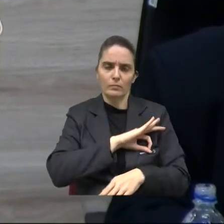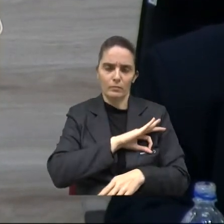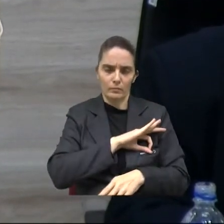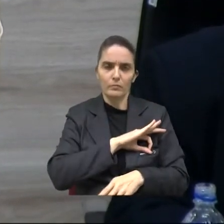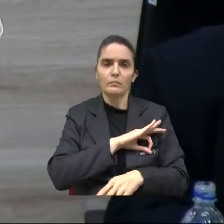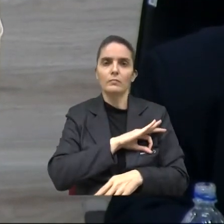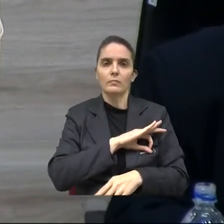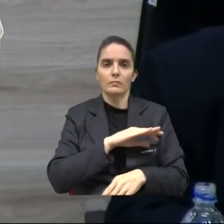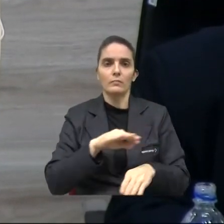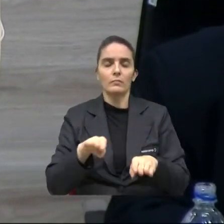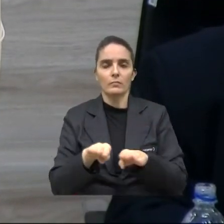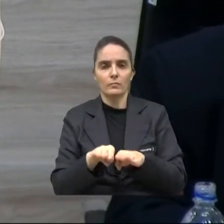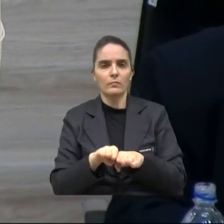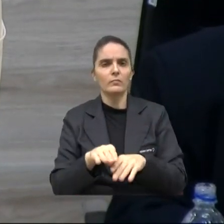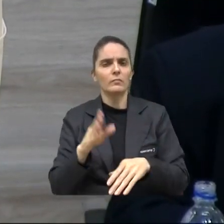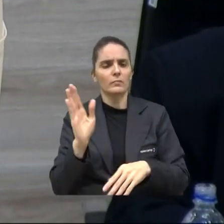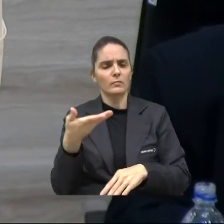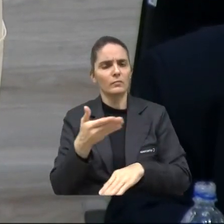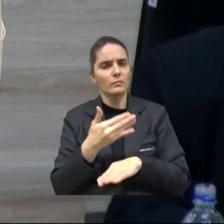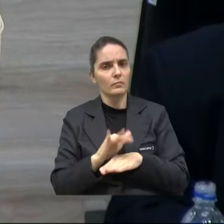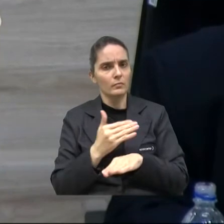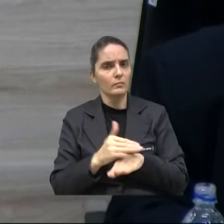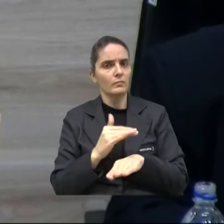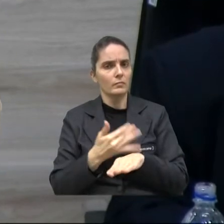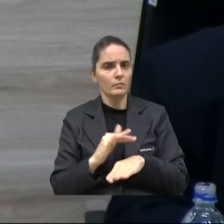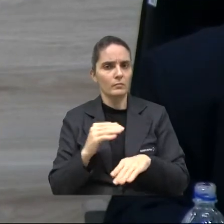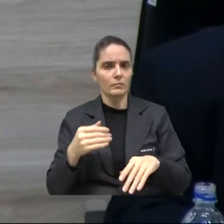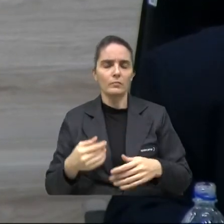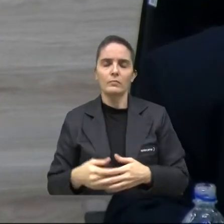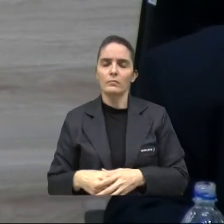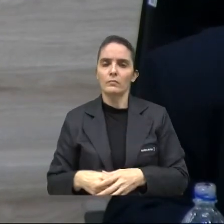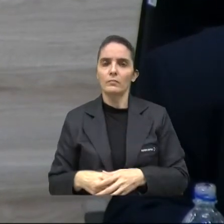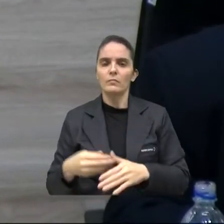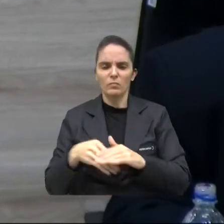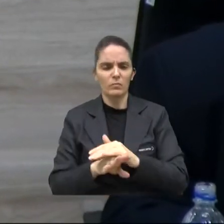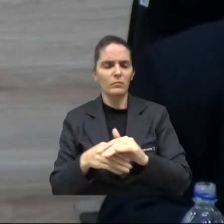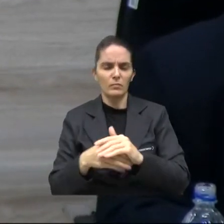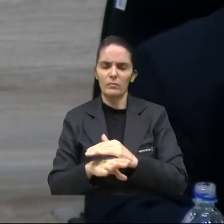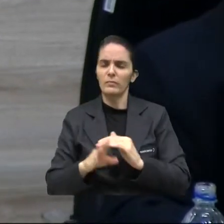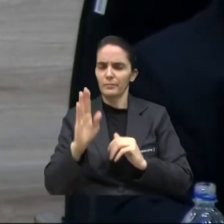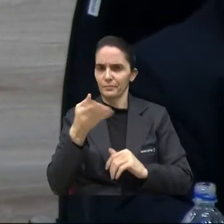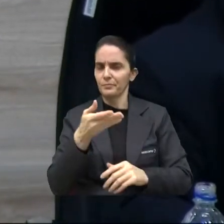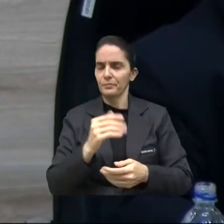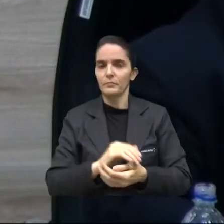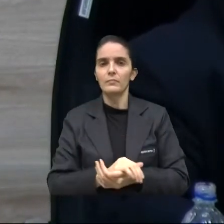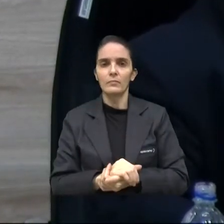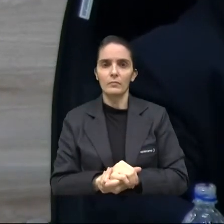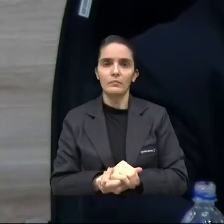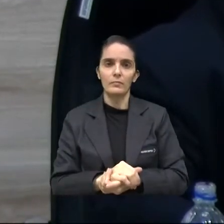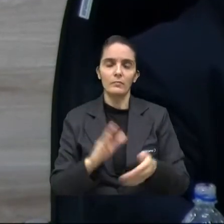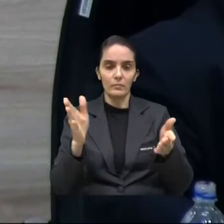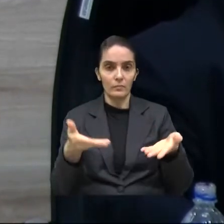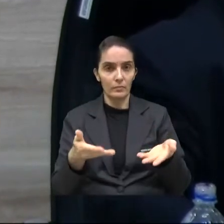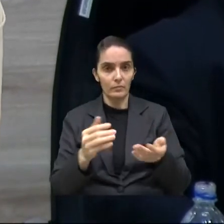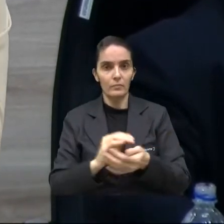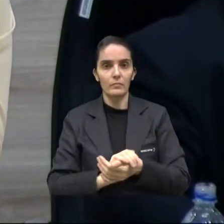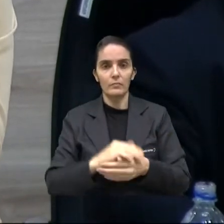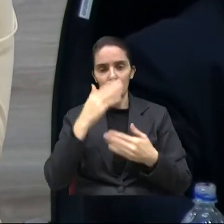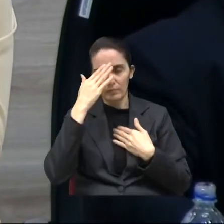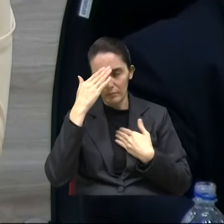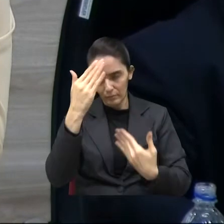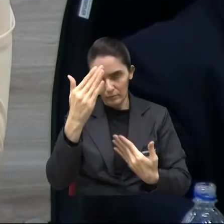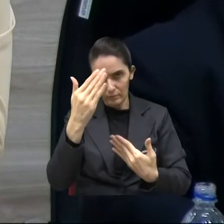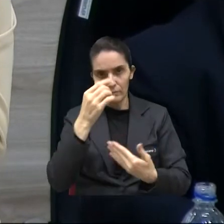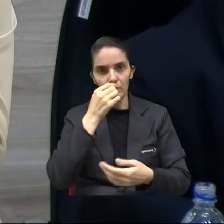como também já é bem treinada em relação a esses diálogos e a essas situações. Então, fica aqui meu muito obrigado,